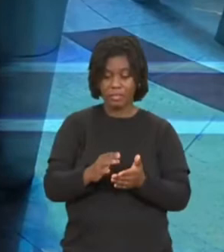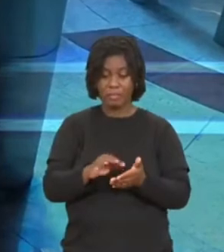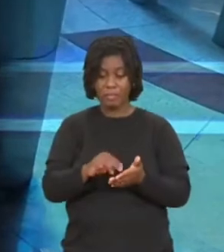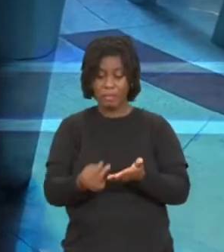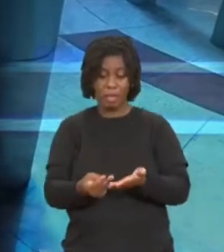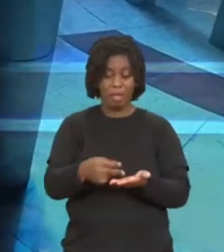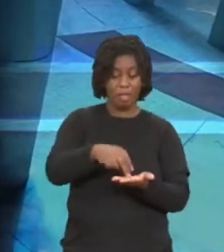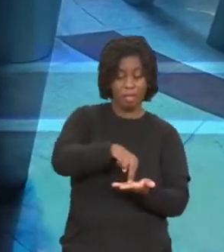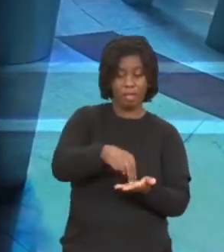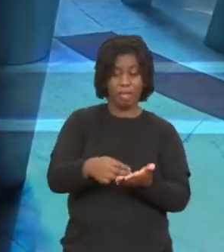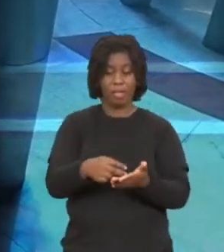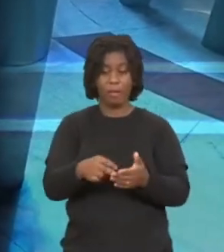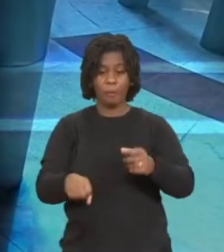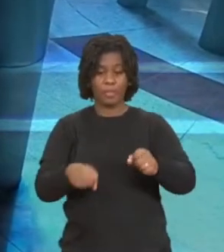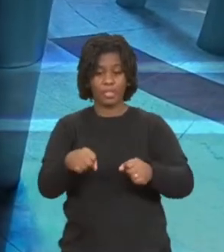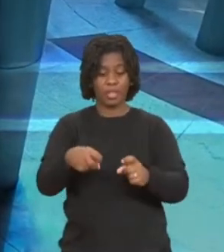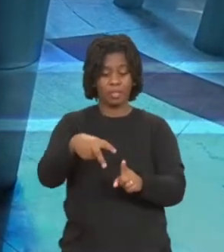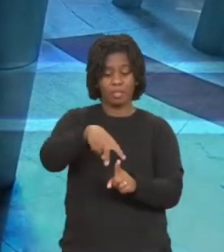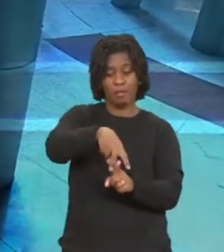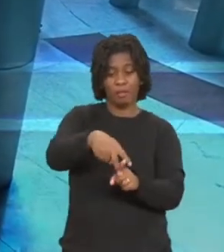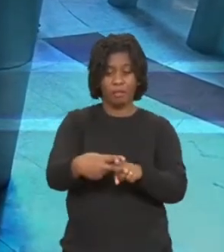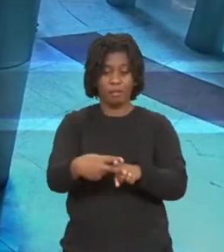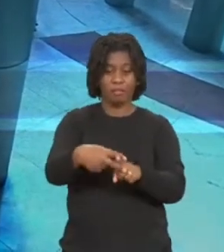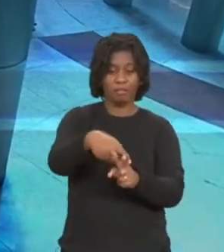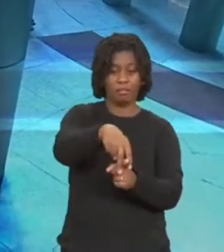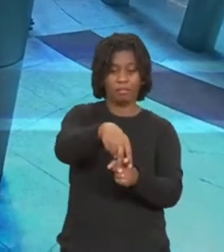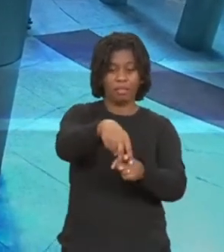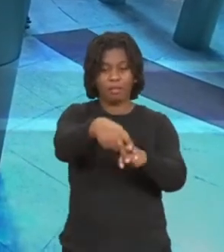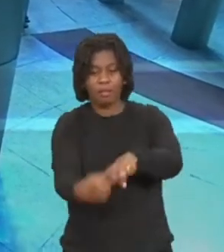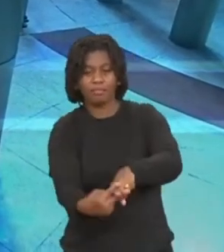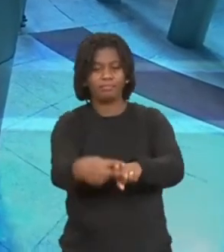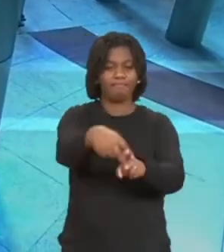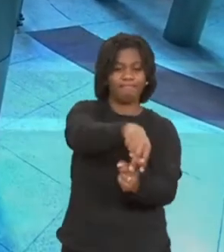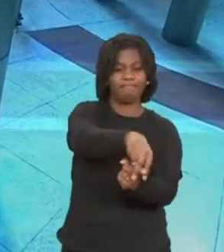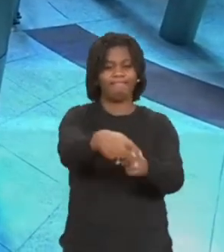a andar de bicicleta caindo.